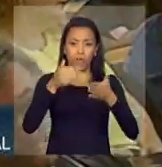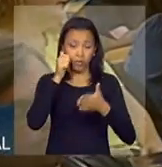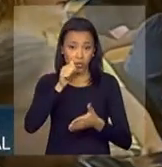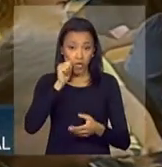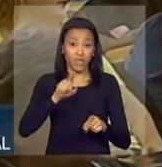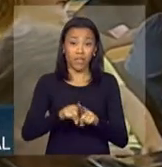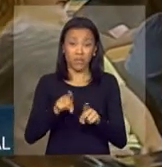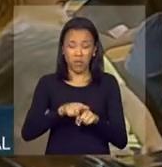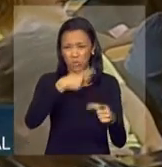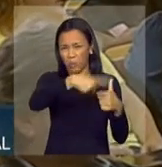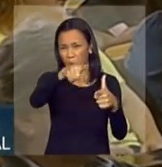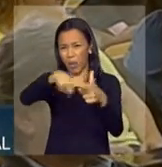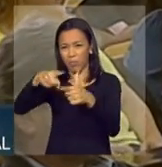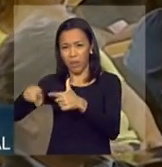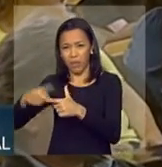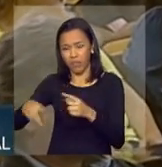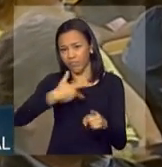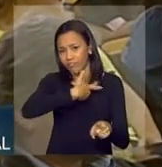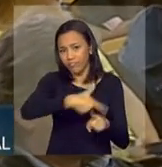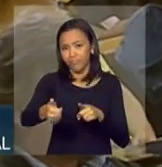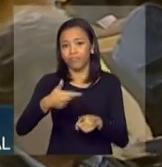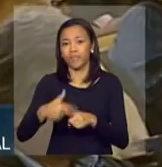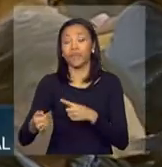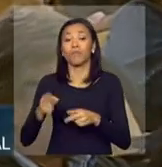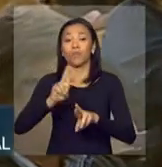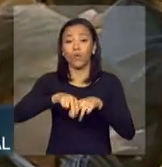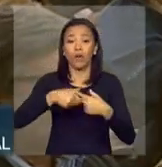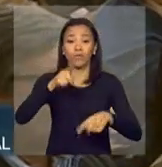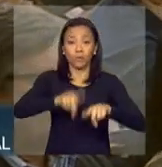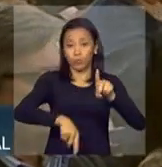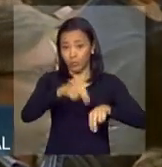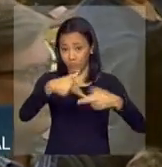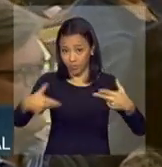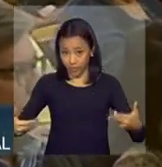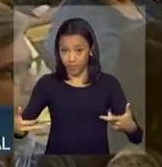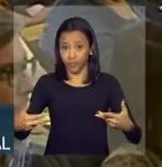os gargalos para a gestão dos equipamentos públicos.